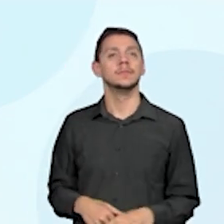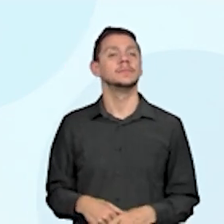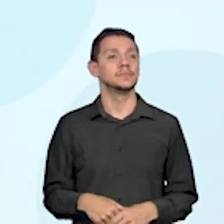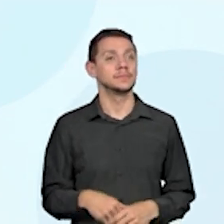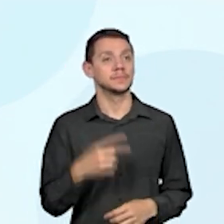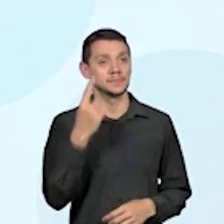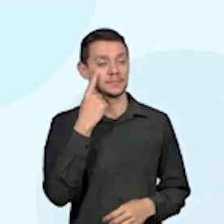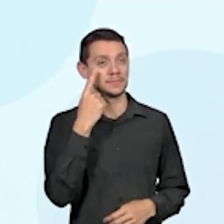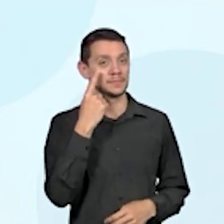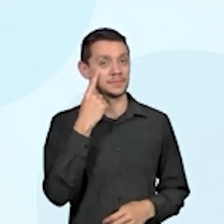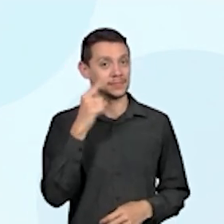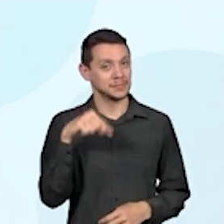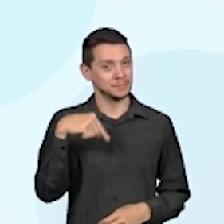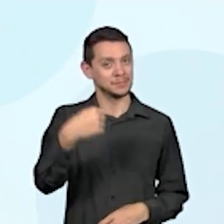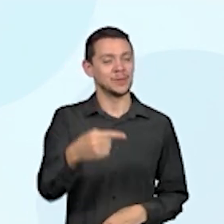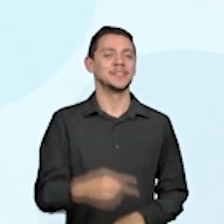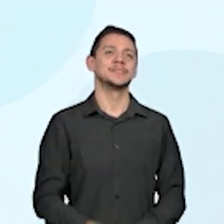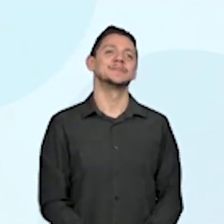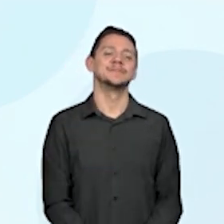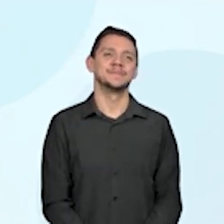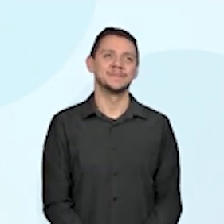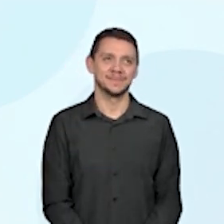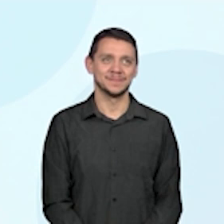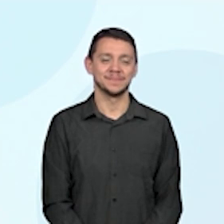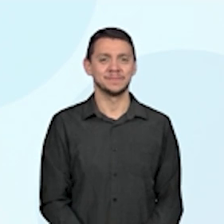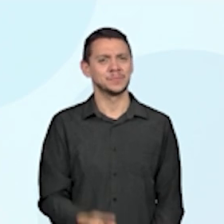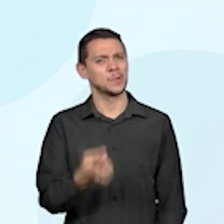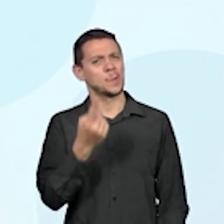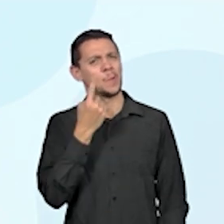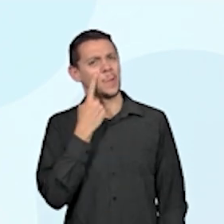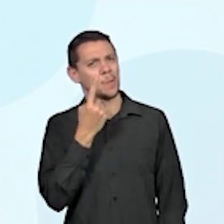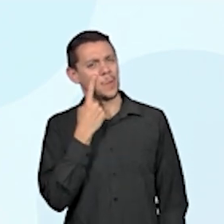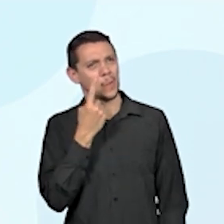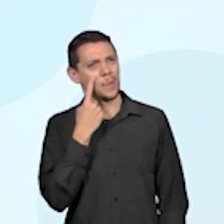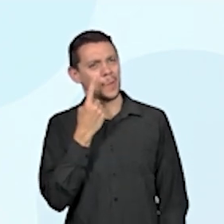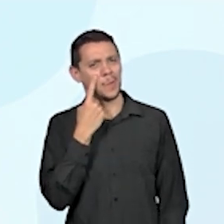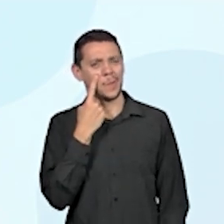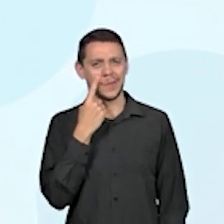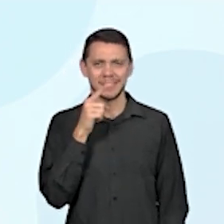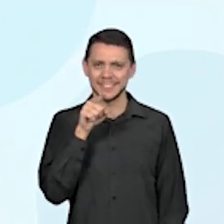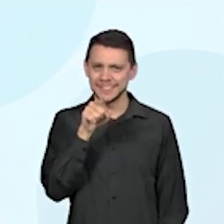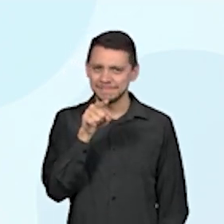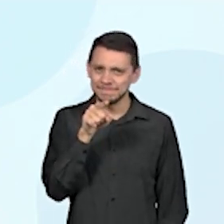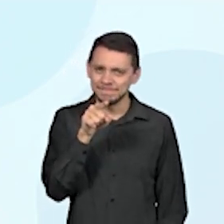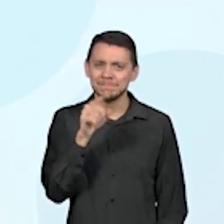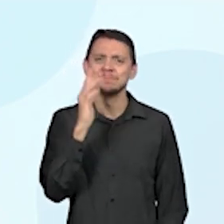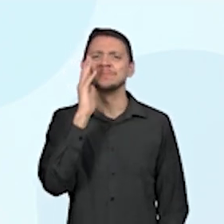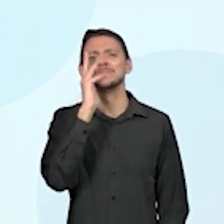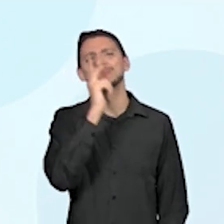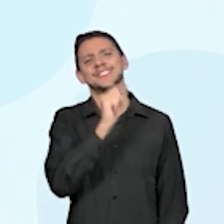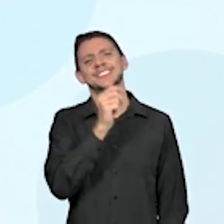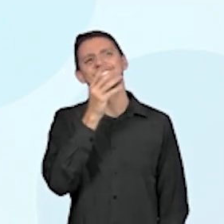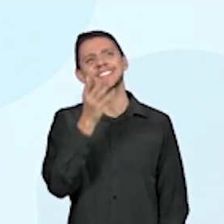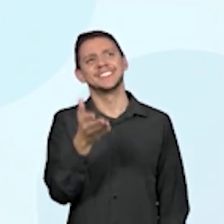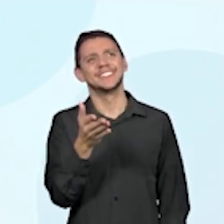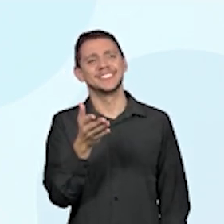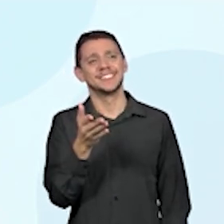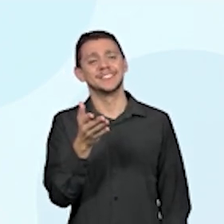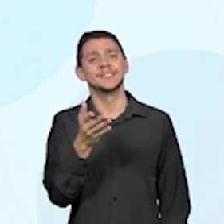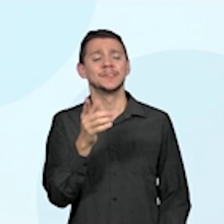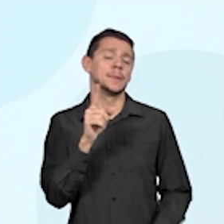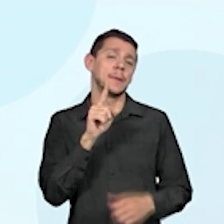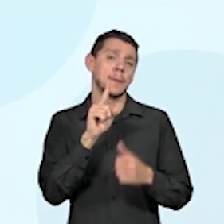A próxima cena. Olha só, eu achei bem bonitinho. Olha só o que o primeiro